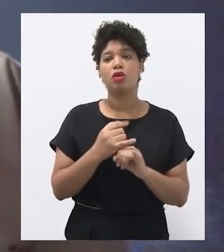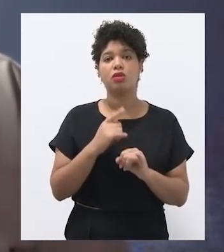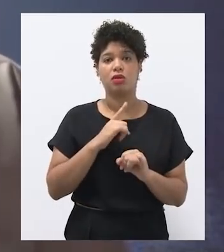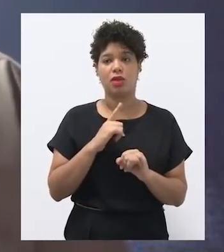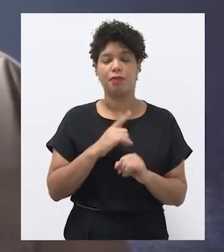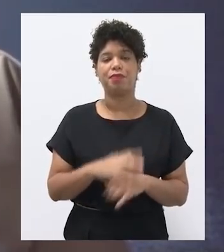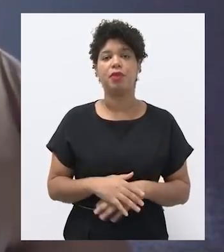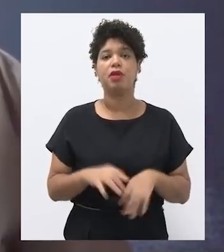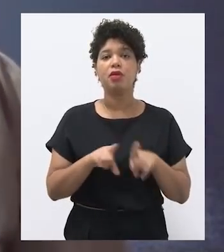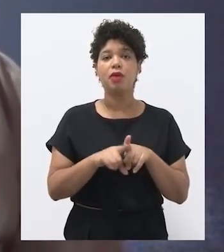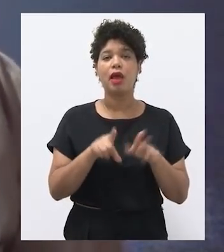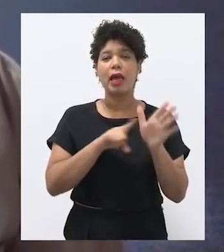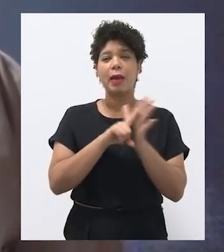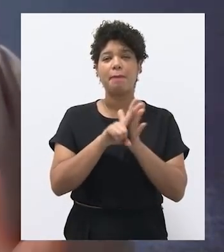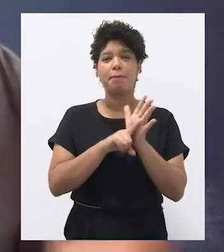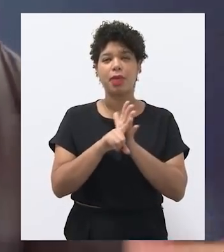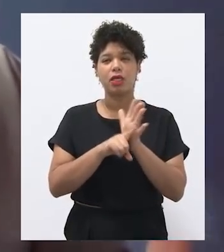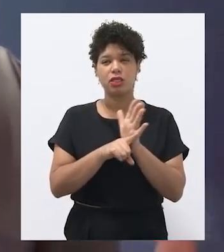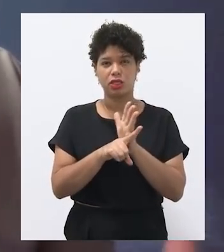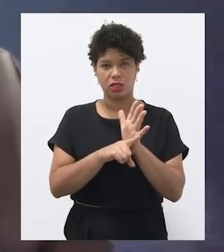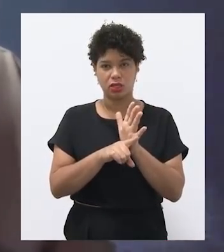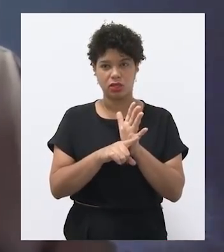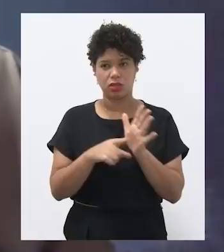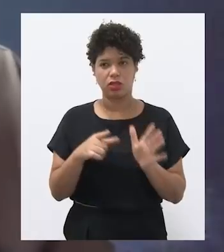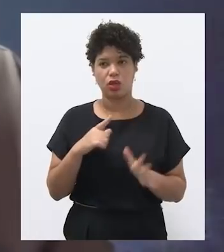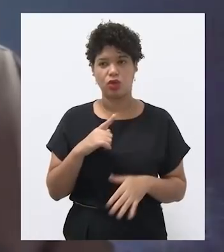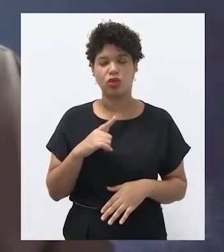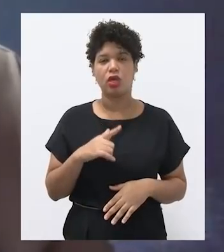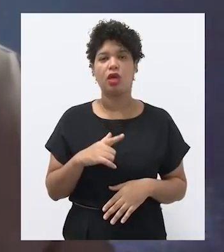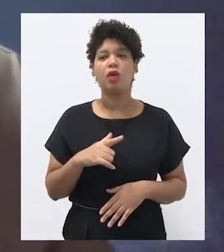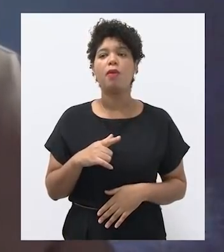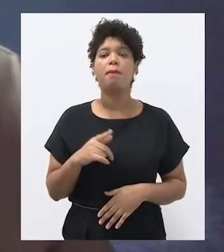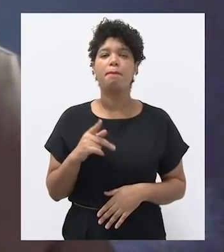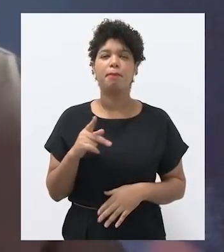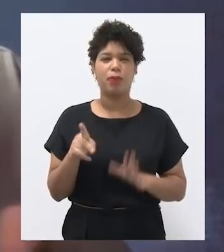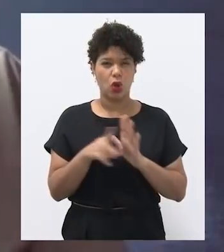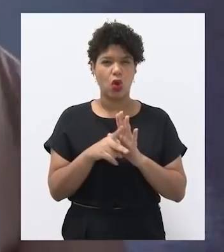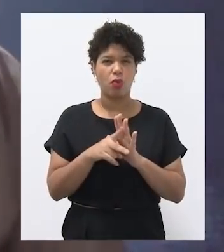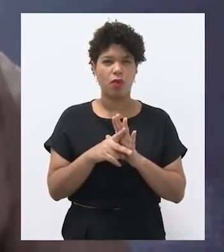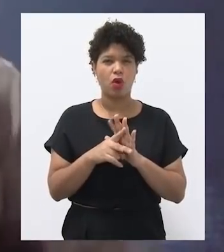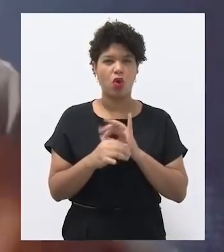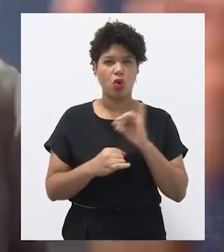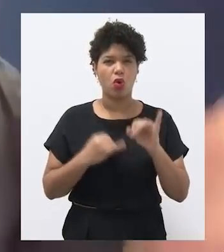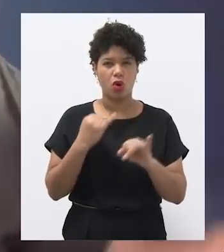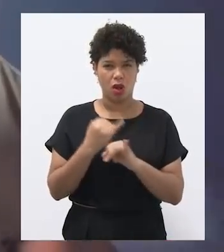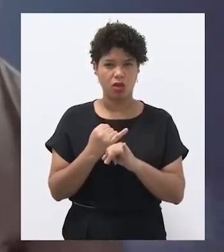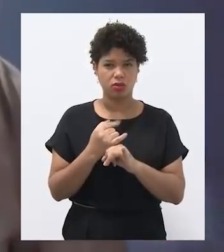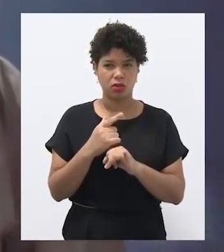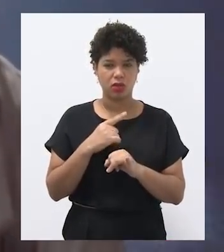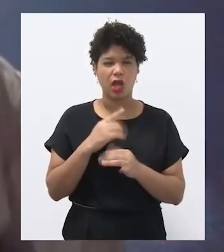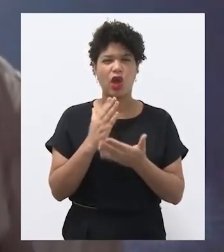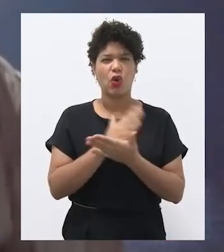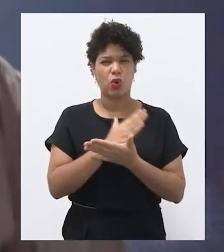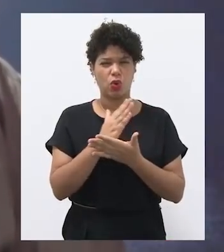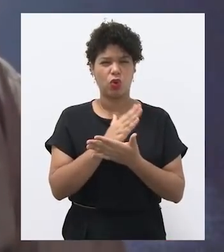das pesquisas, não só no caso dos sites de notícias, mas nesses sites